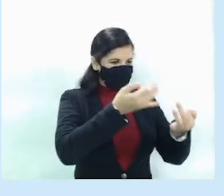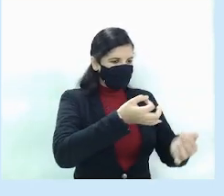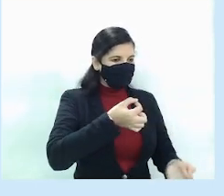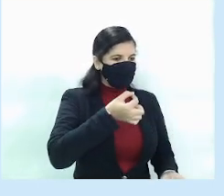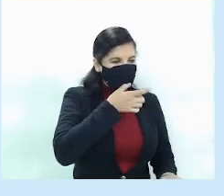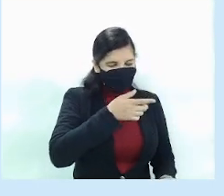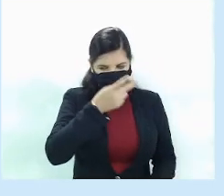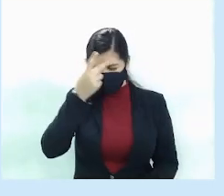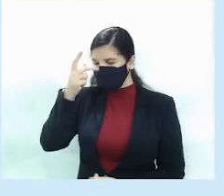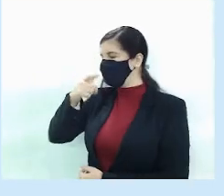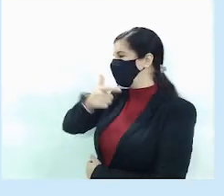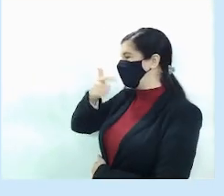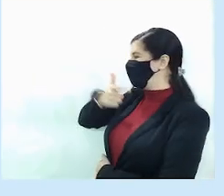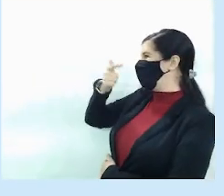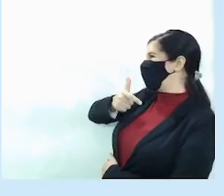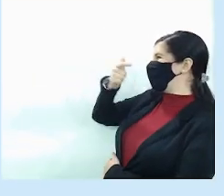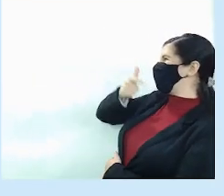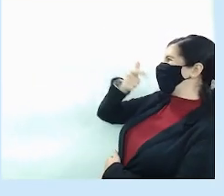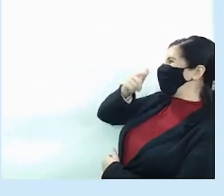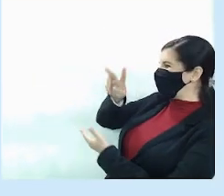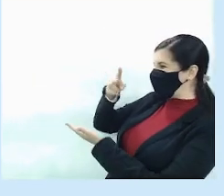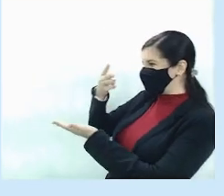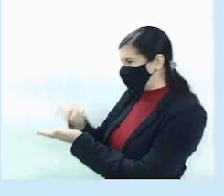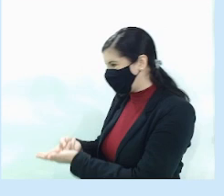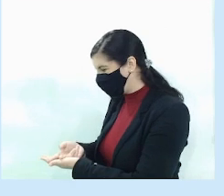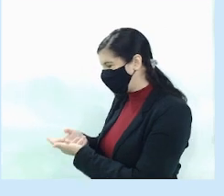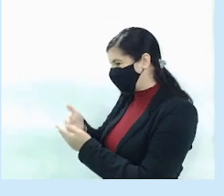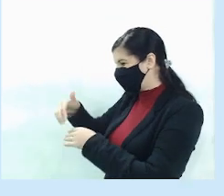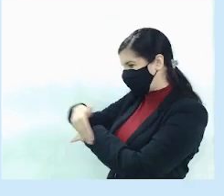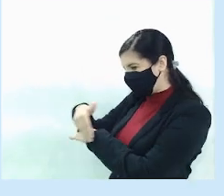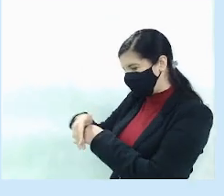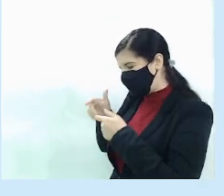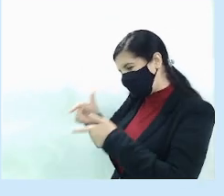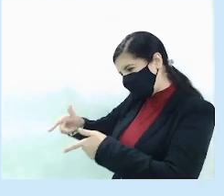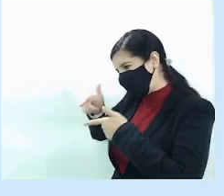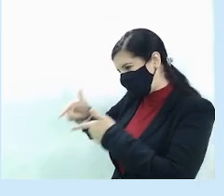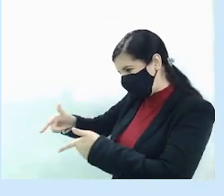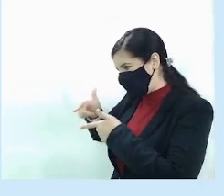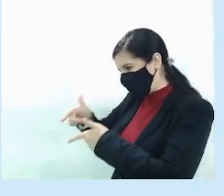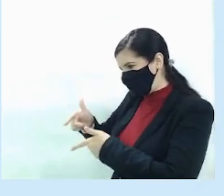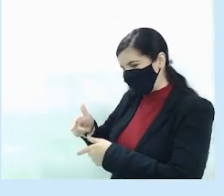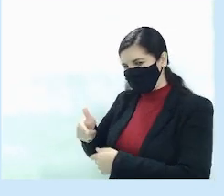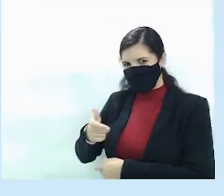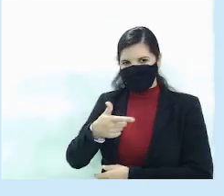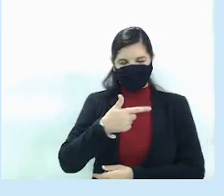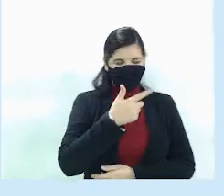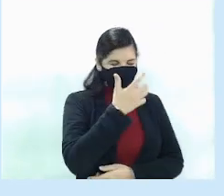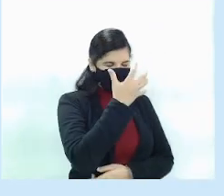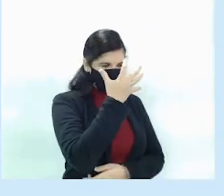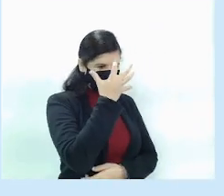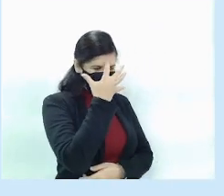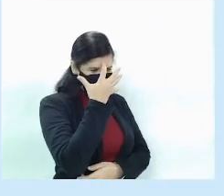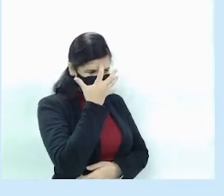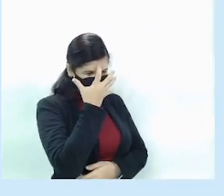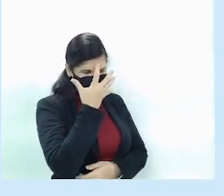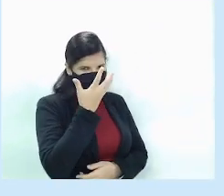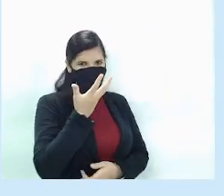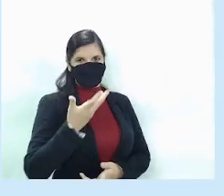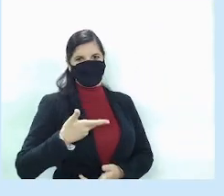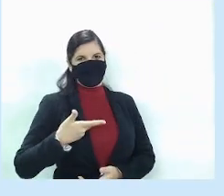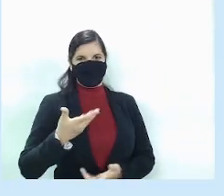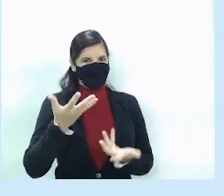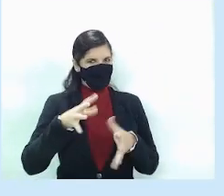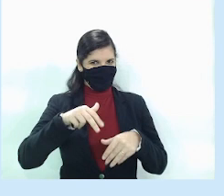acaba se tornando super engraçada, mas logicamente ninguém quer cair, ninguém quer tropeçar em um local de